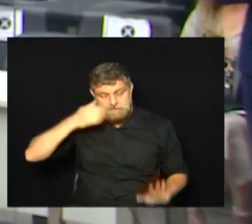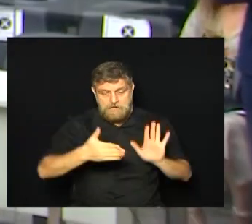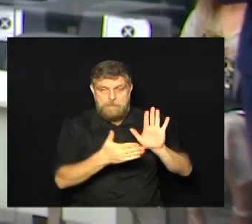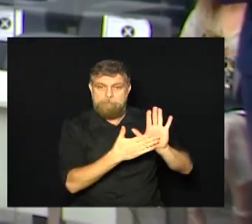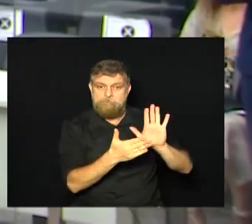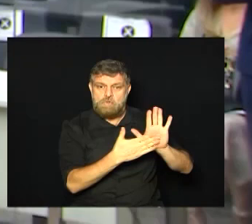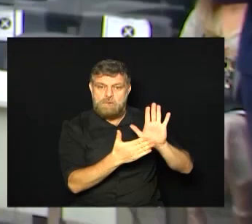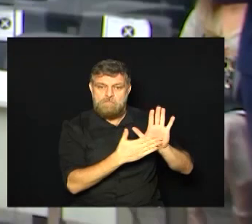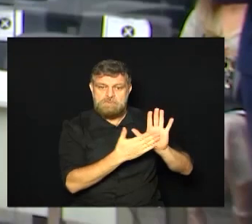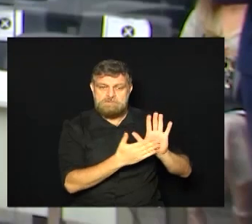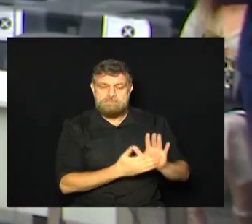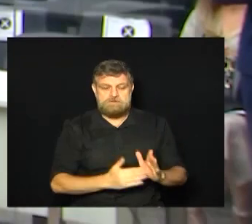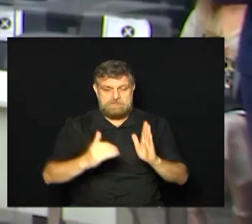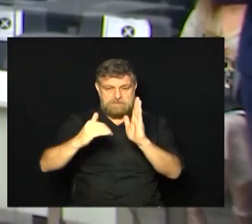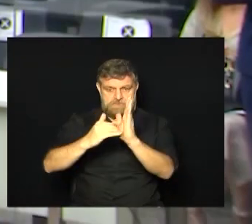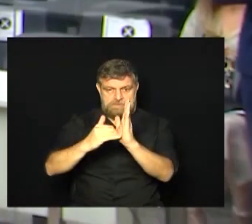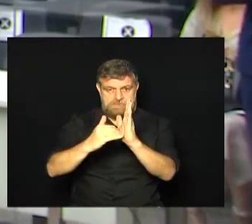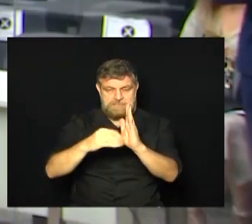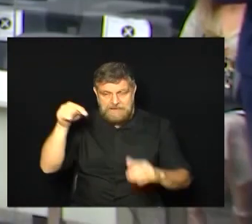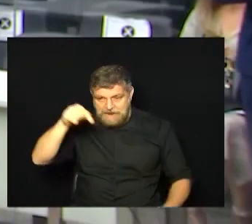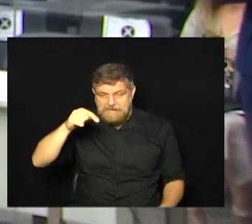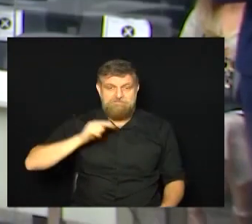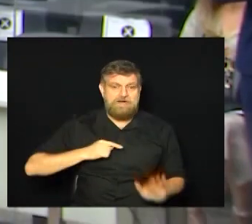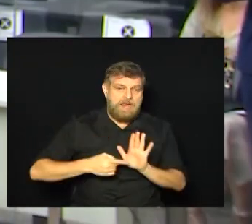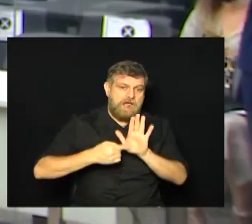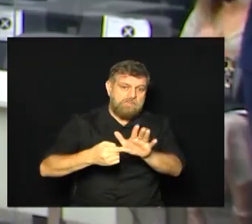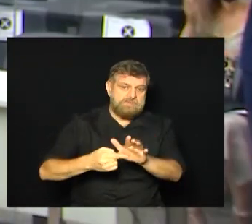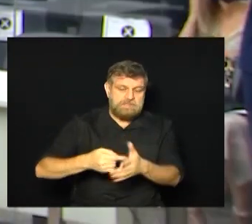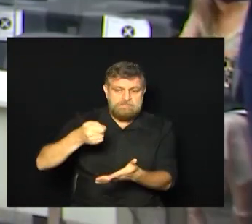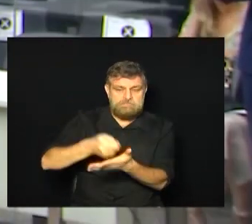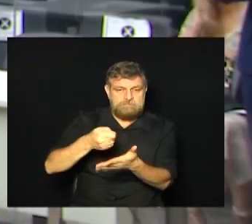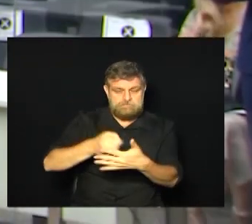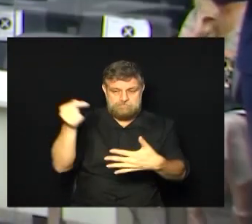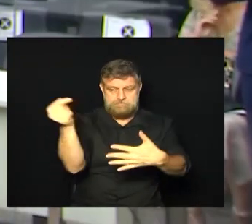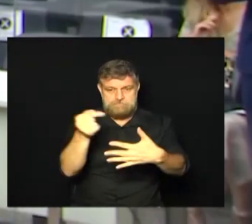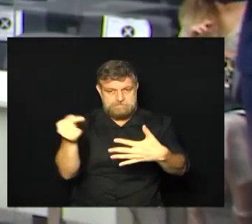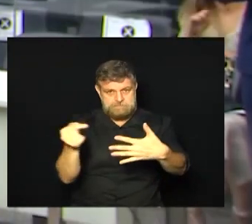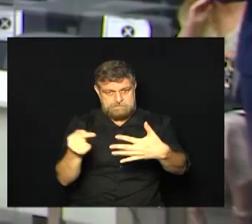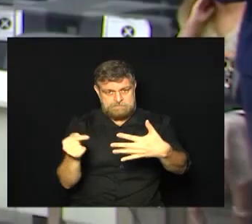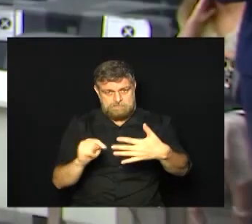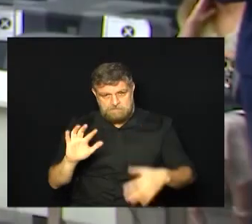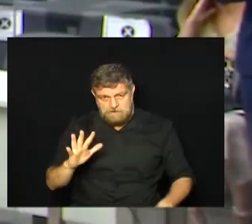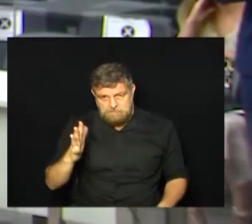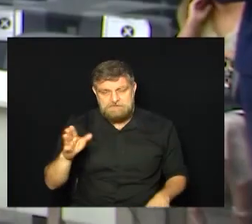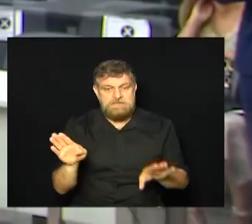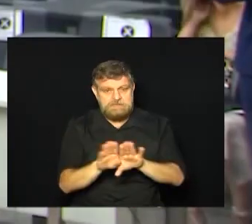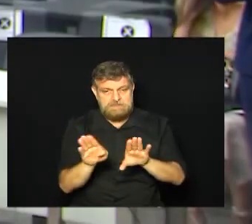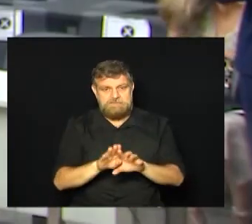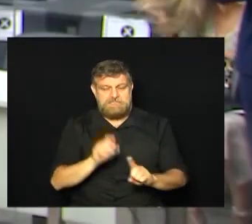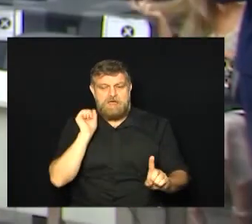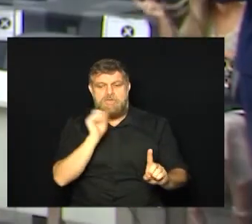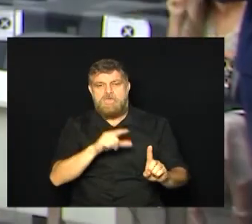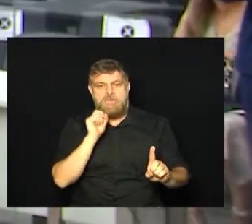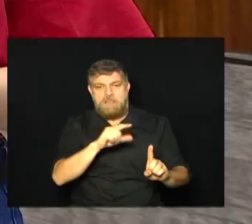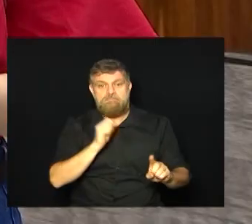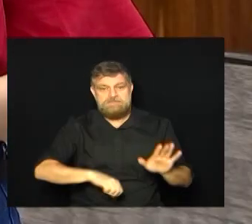proposta para a Câmara dos Deputados, onde vai apresentar determinadas situações que, inclusive, injúria vai